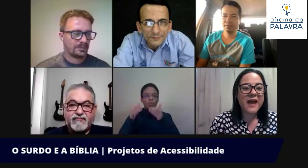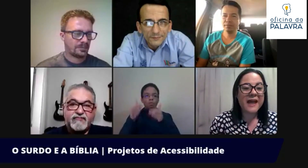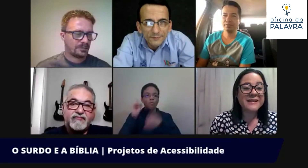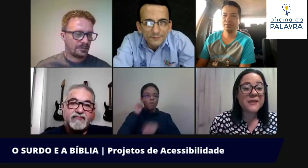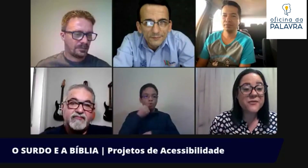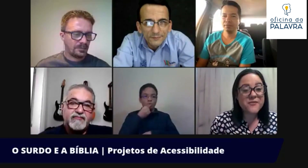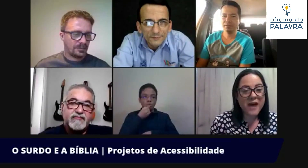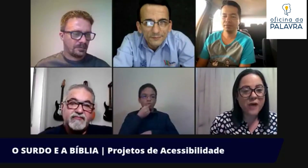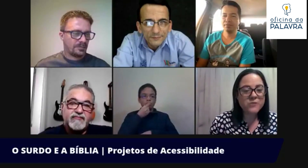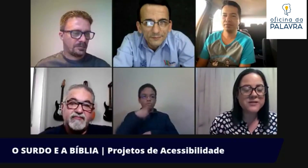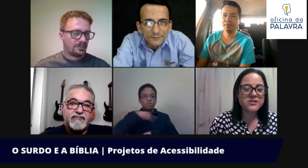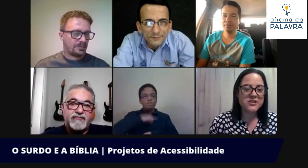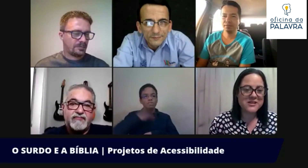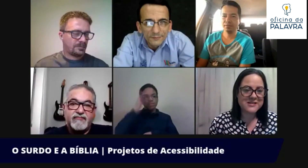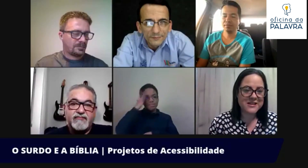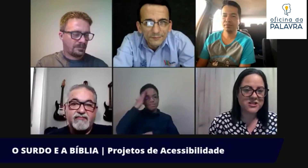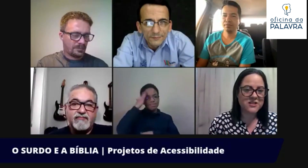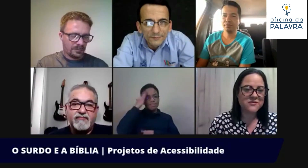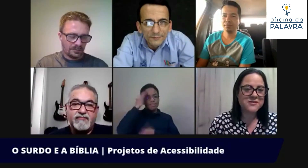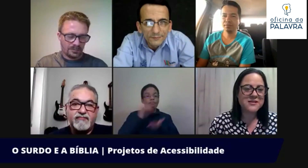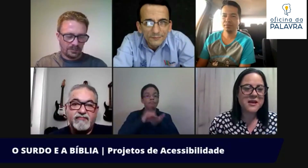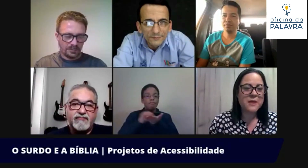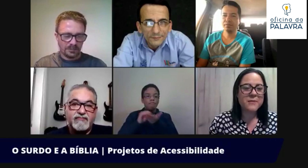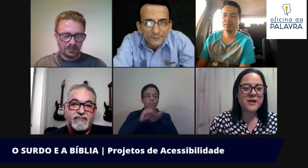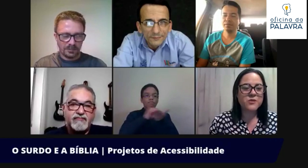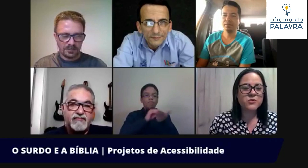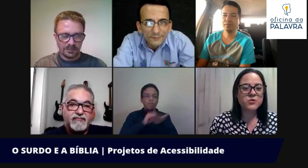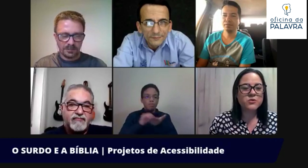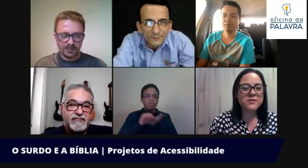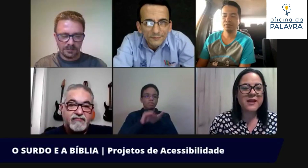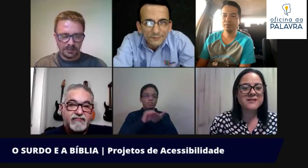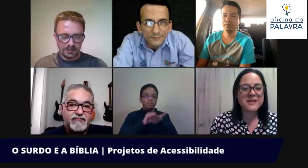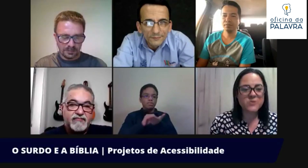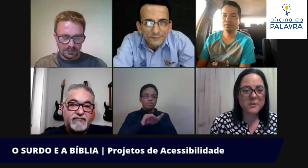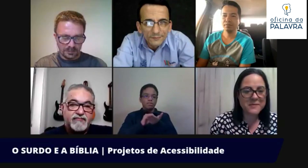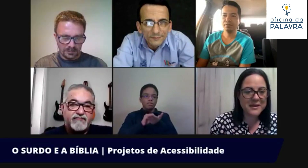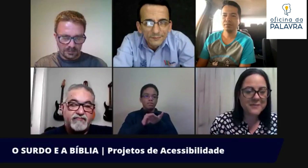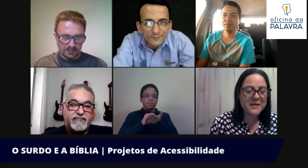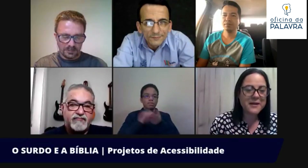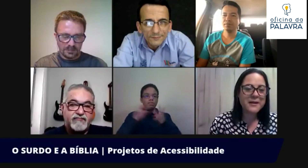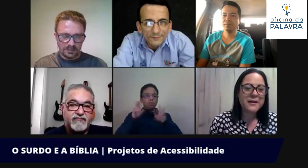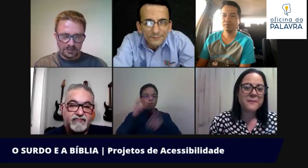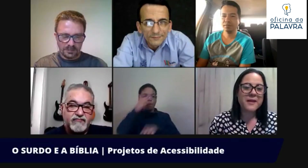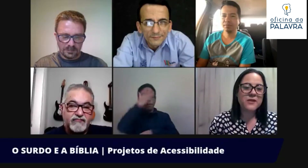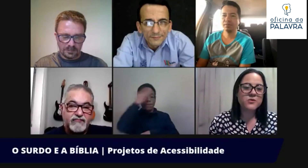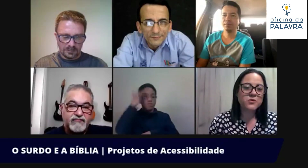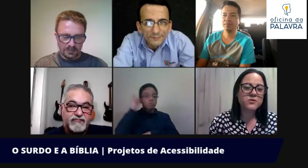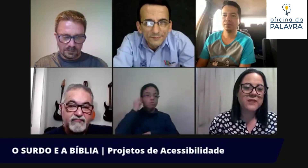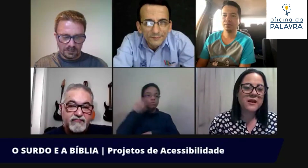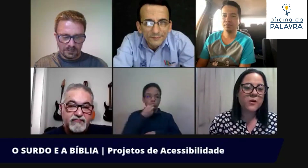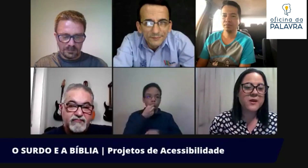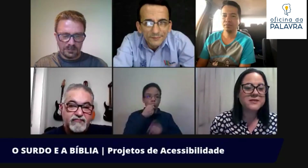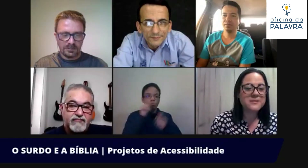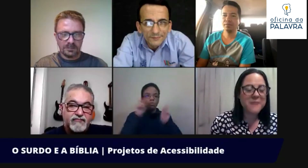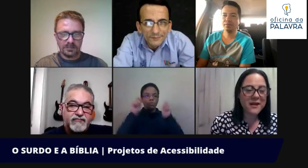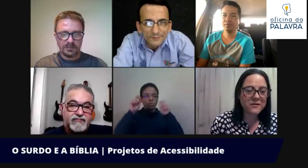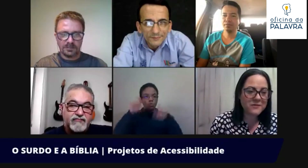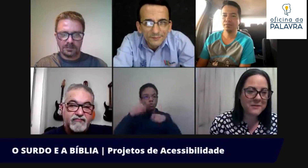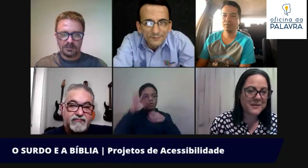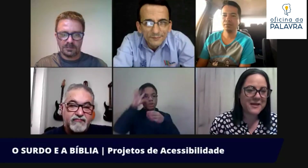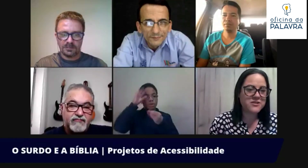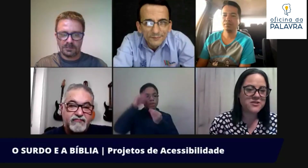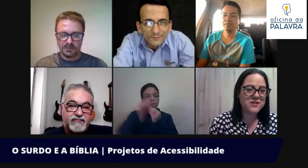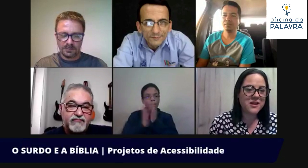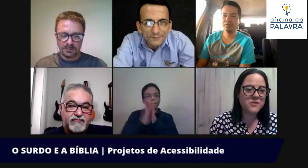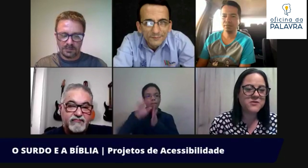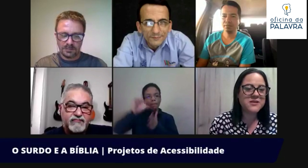que ainda falta de iniciativas para que o surdo tenha acesso à Bíblia, para que o surdo tenha conhecimento